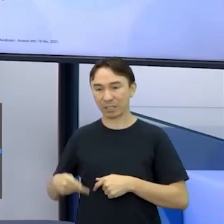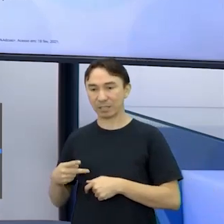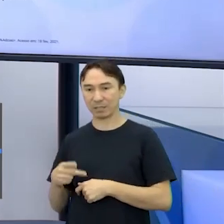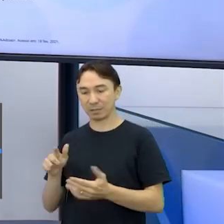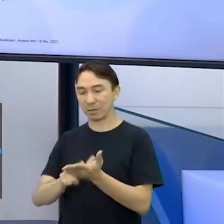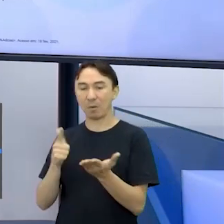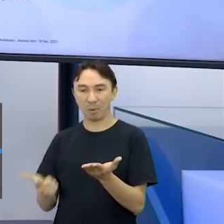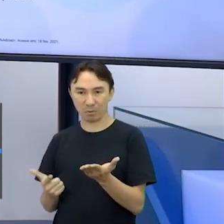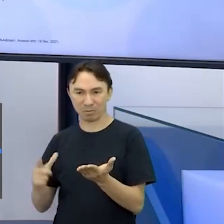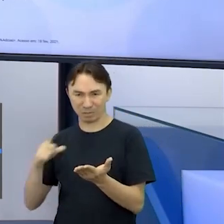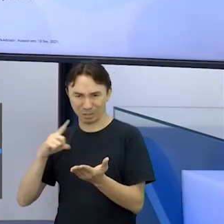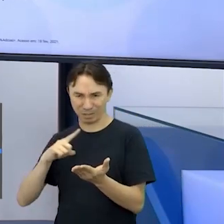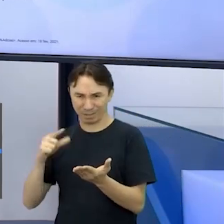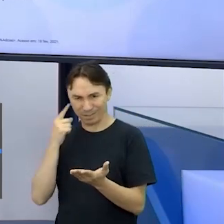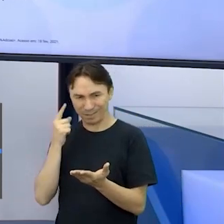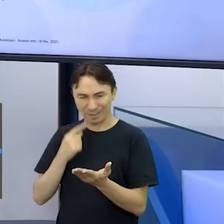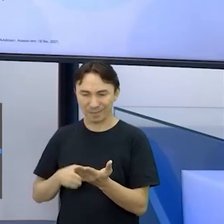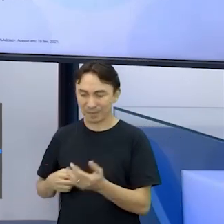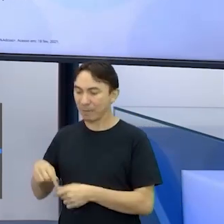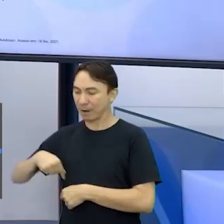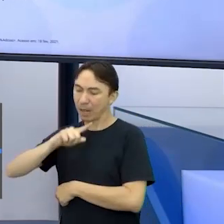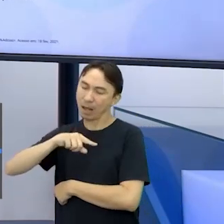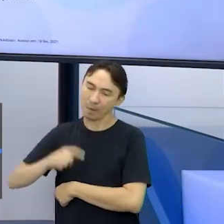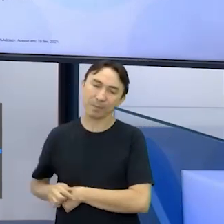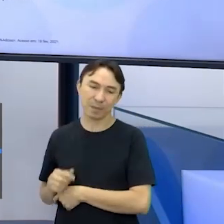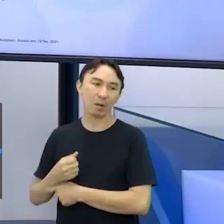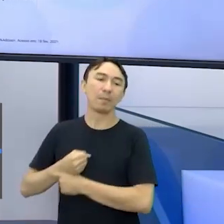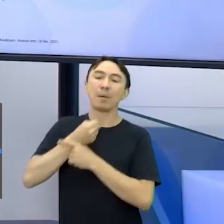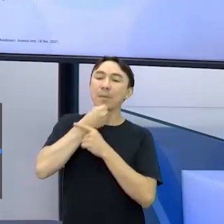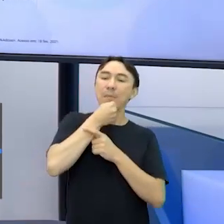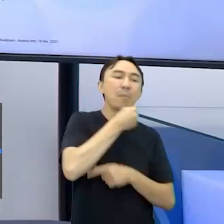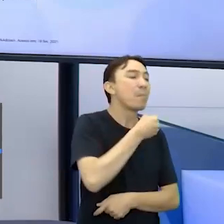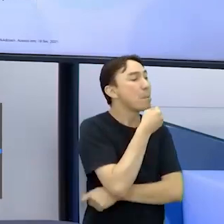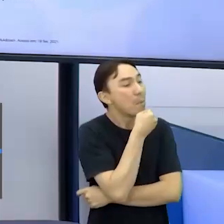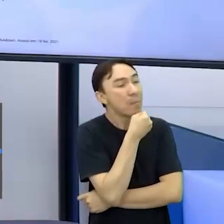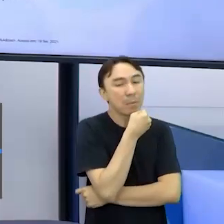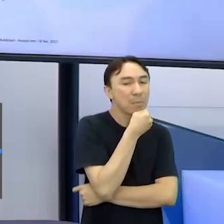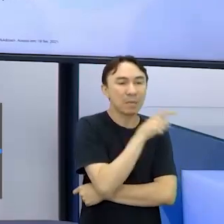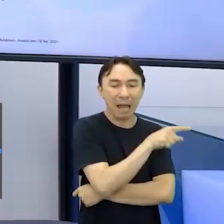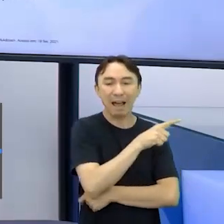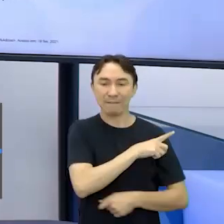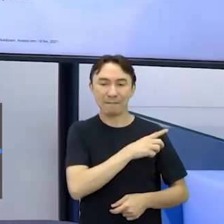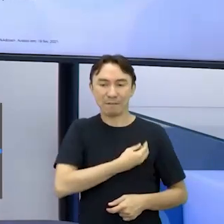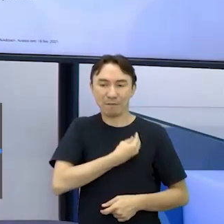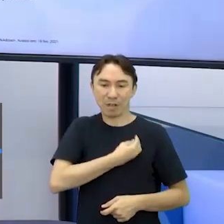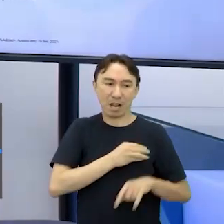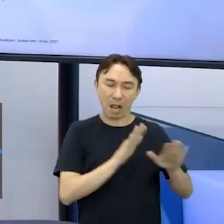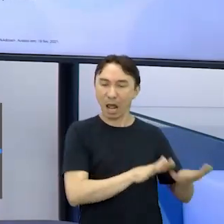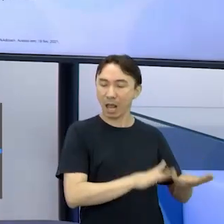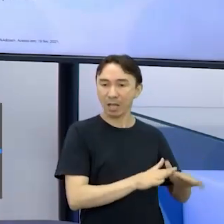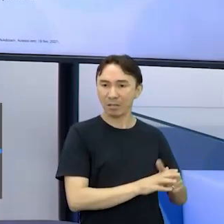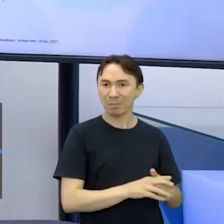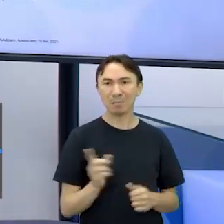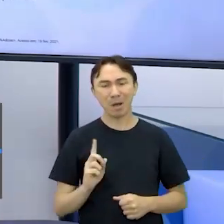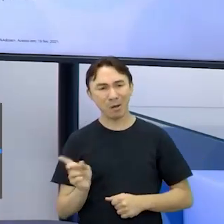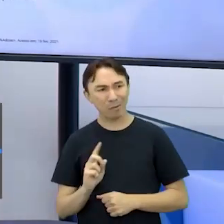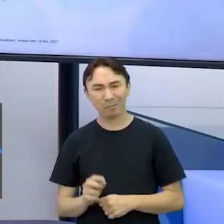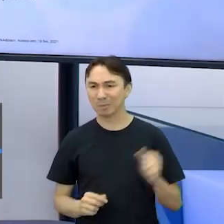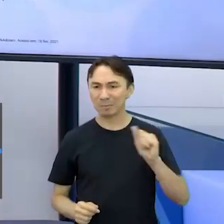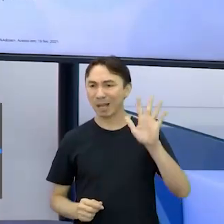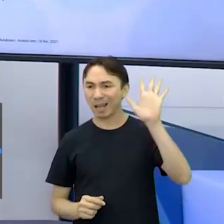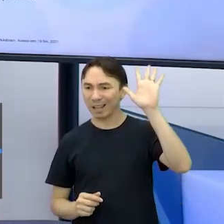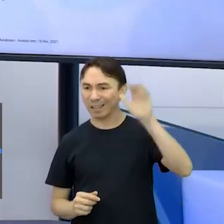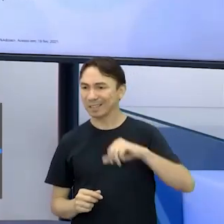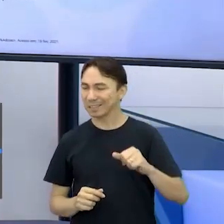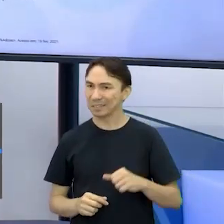é muito caro. O Haiti não é um país relevante no cenário mundial. Os pessoal preferem colocar